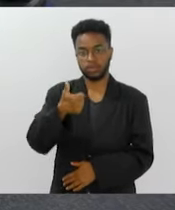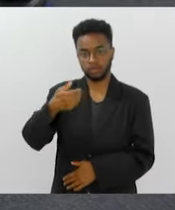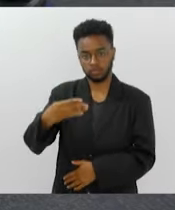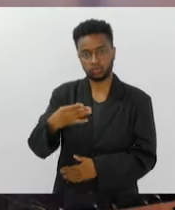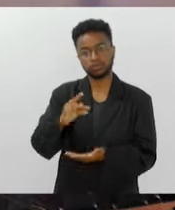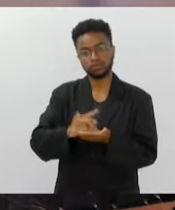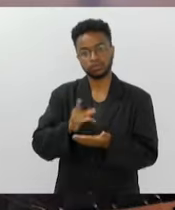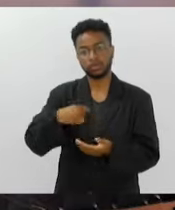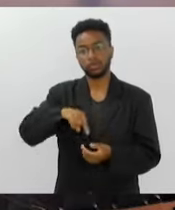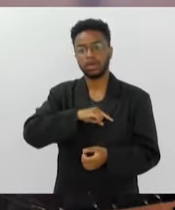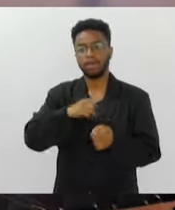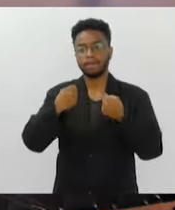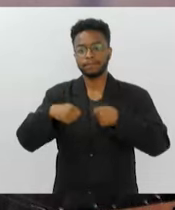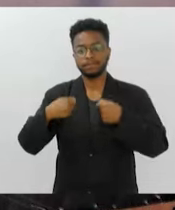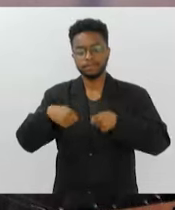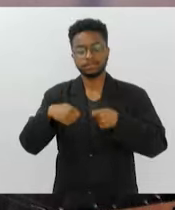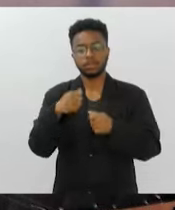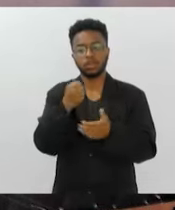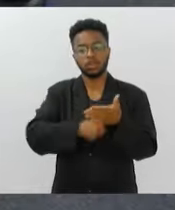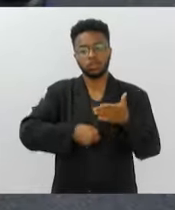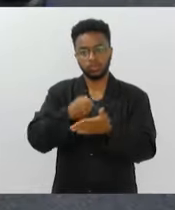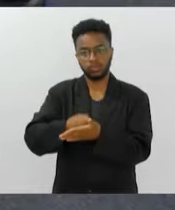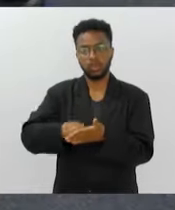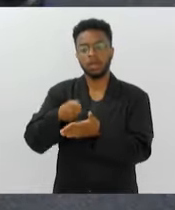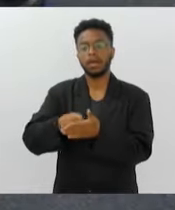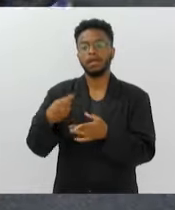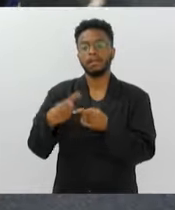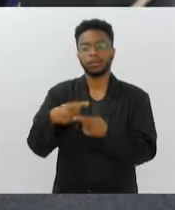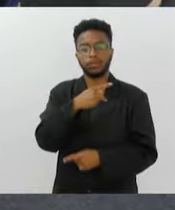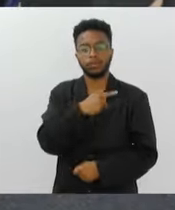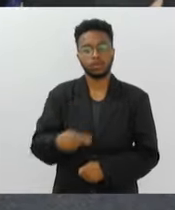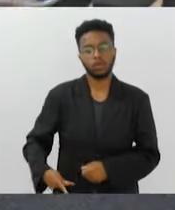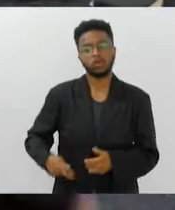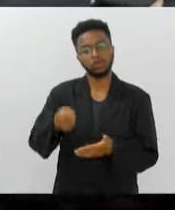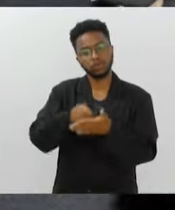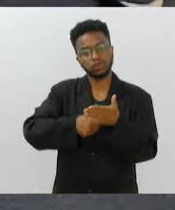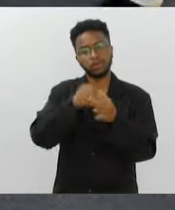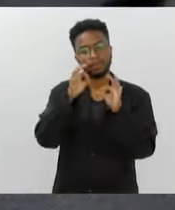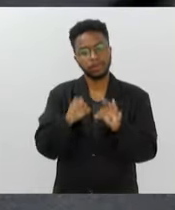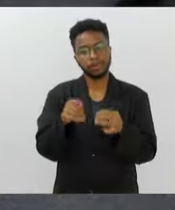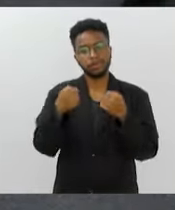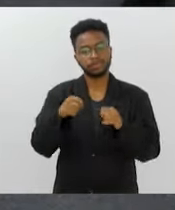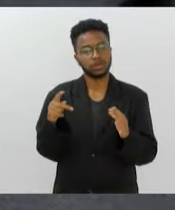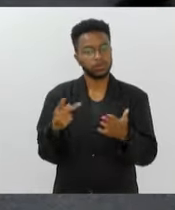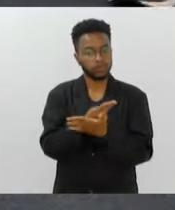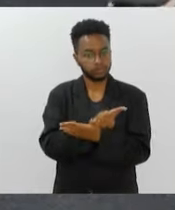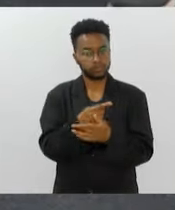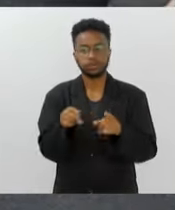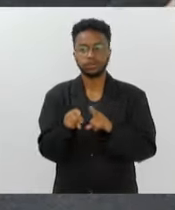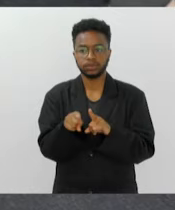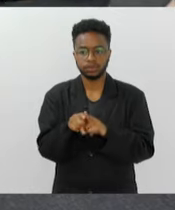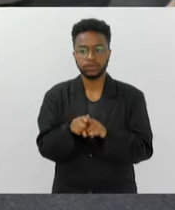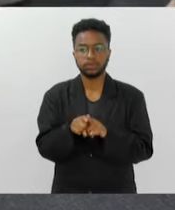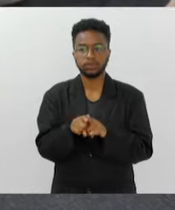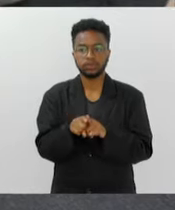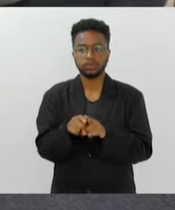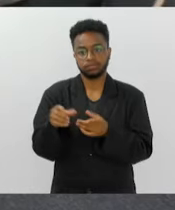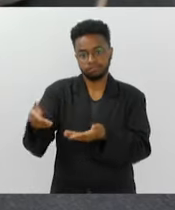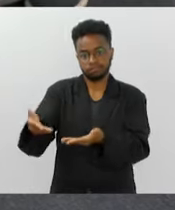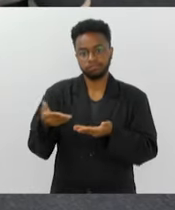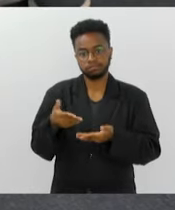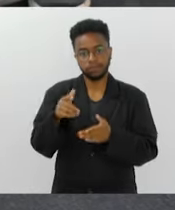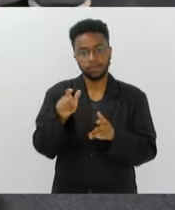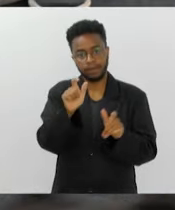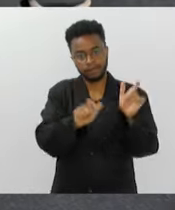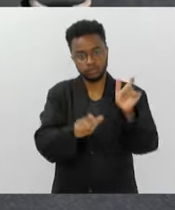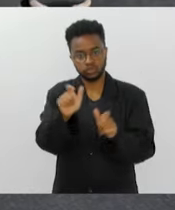realmente lutar pobel nosso Presidente vem lutando muito para que realmente isso possa acontecer e colocá colocá-los realmente na